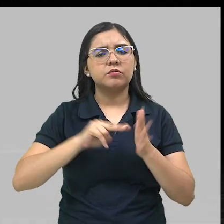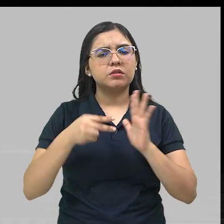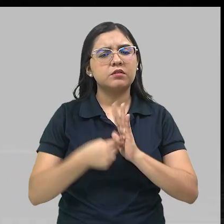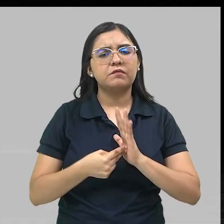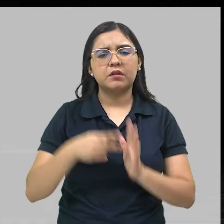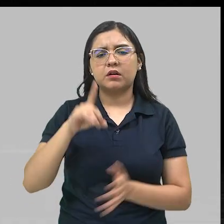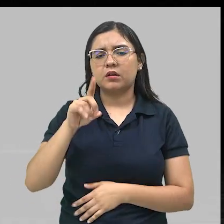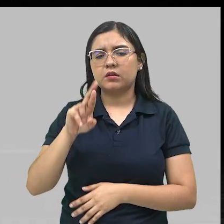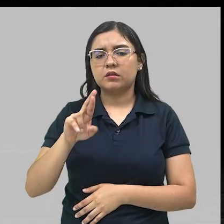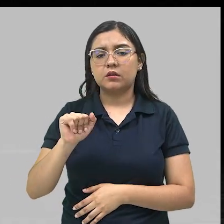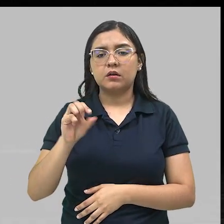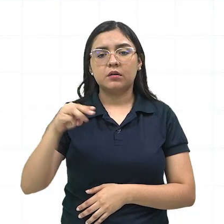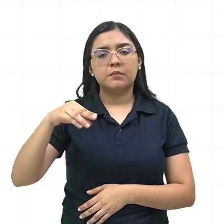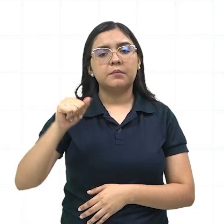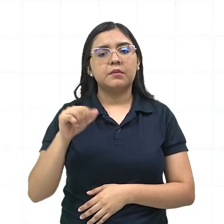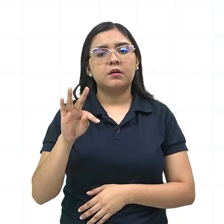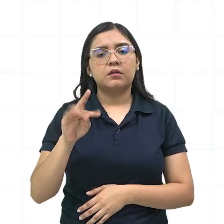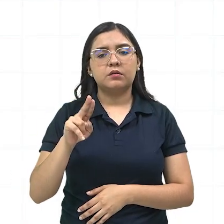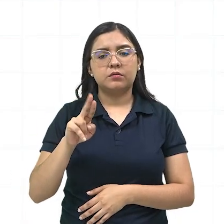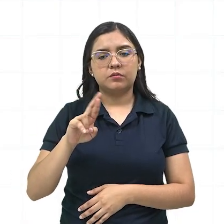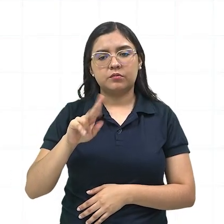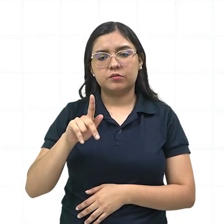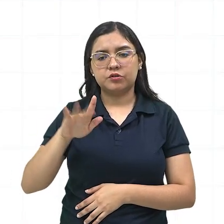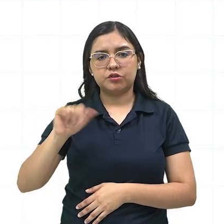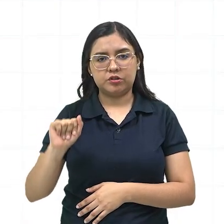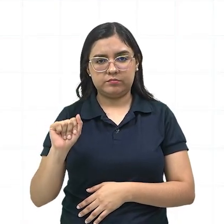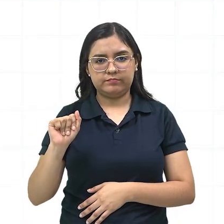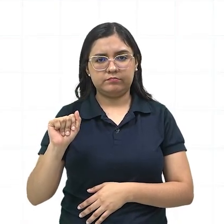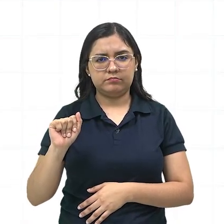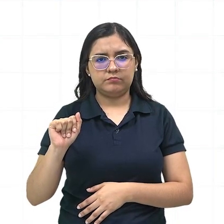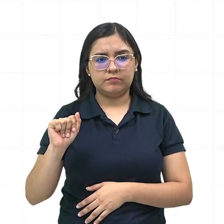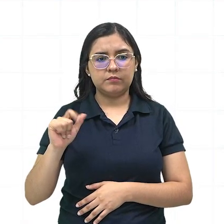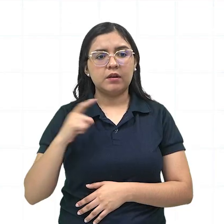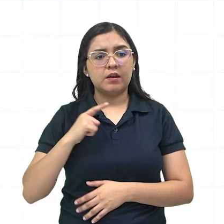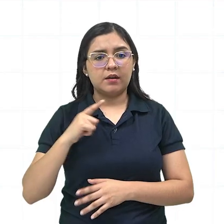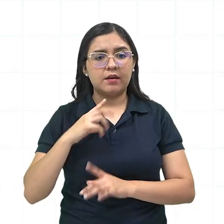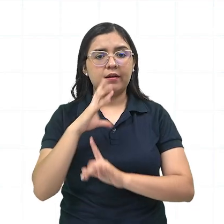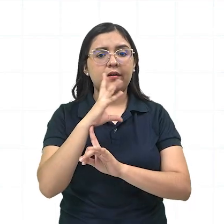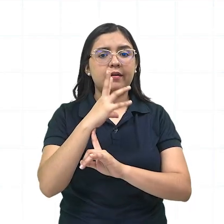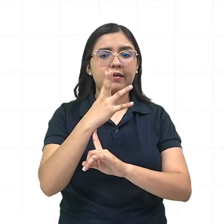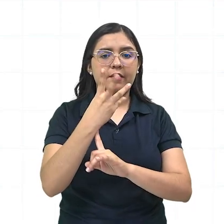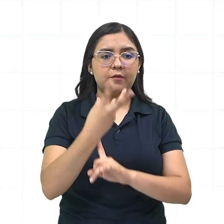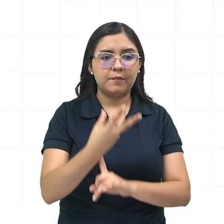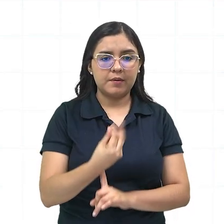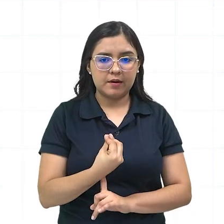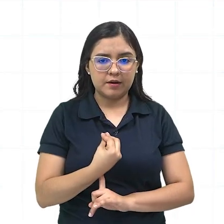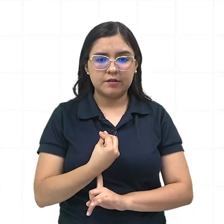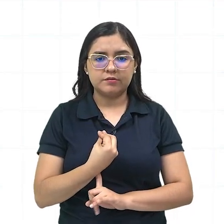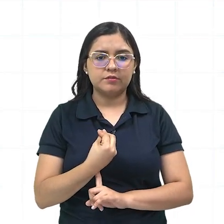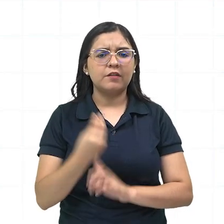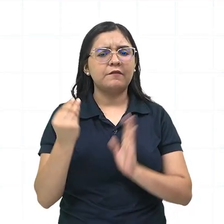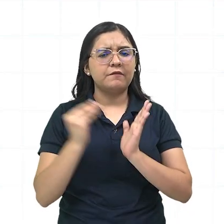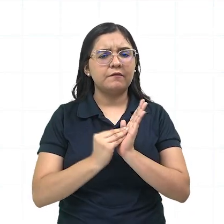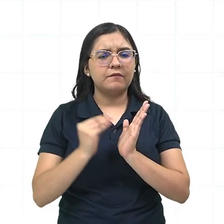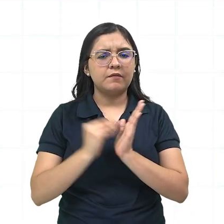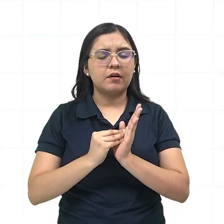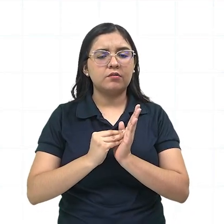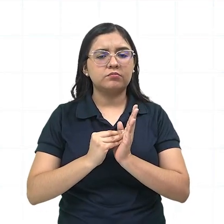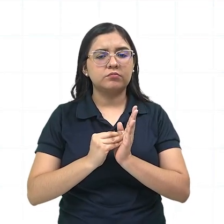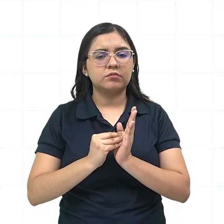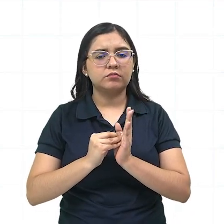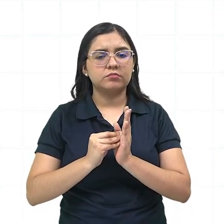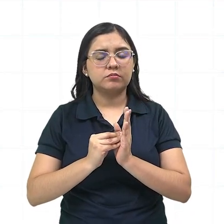a dramaturgia? Então veja que ela é uma arte incompleta, porque